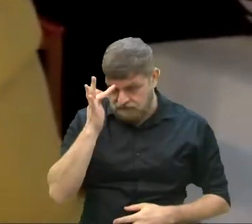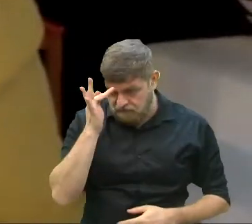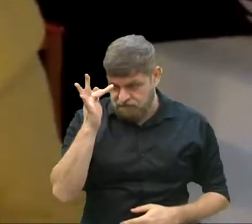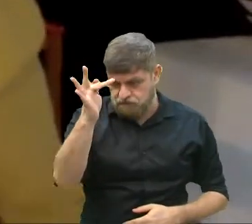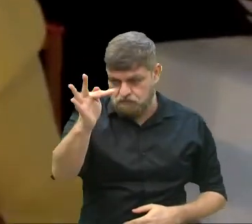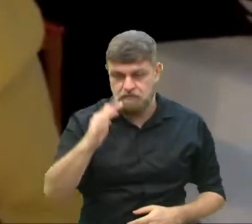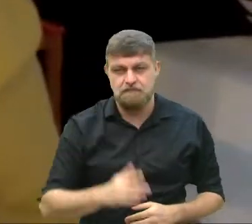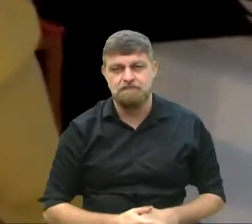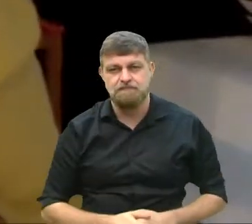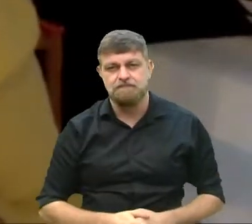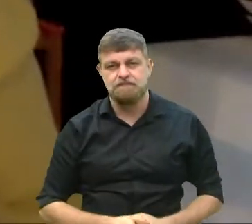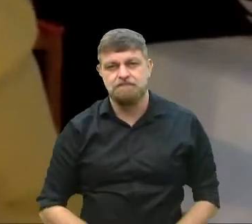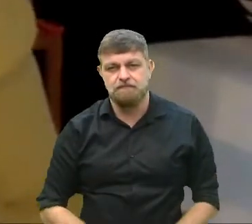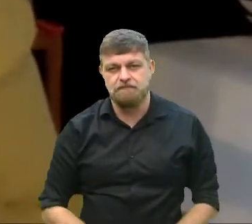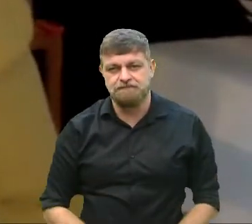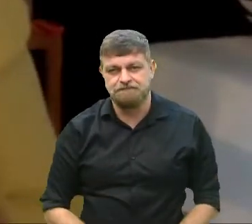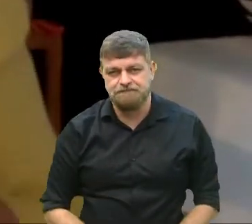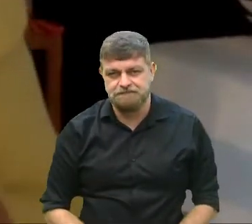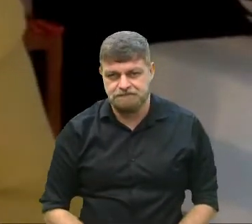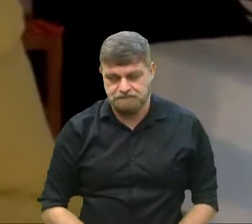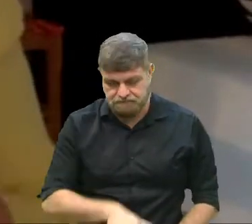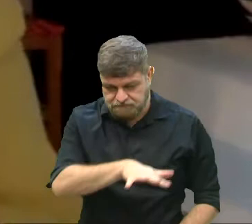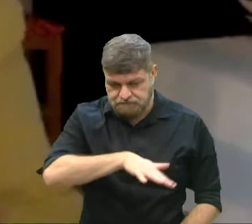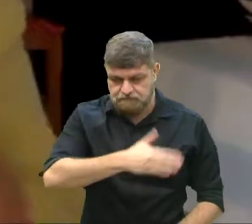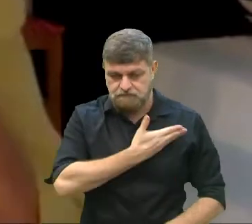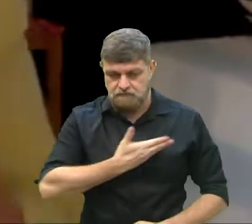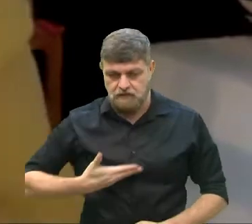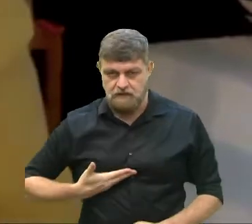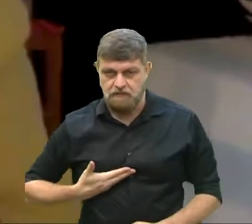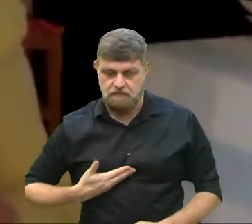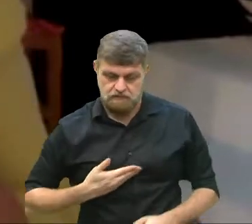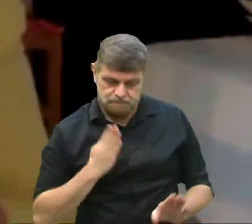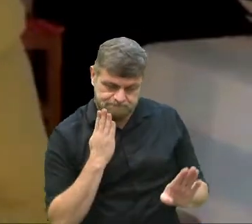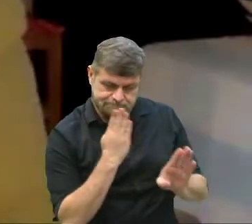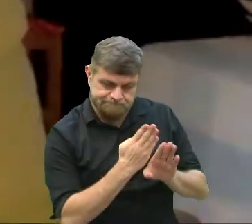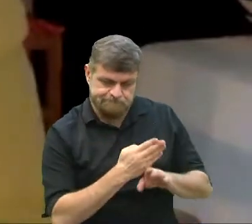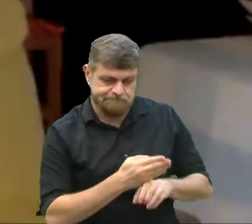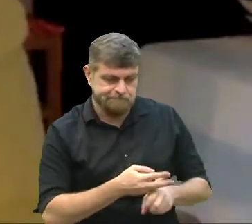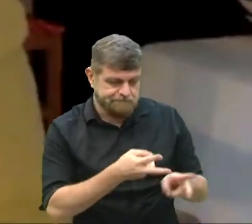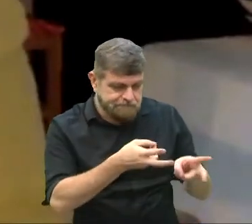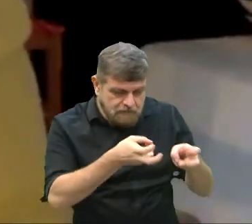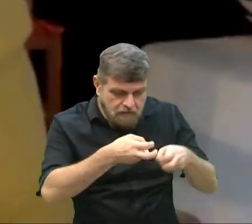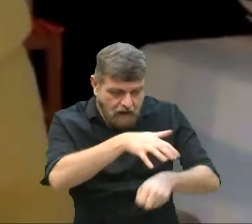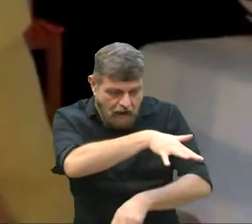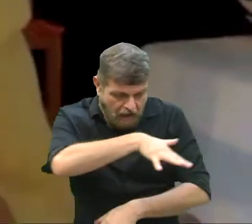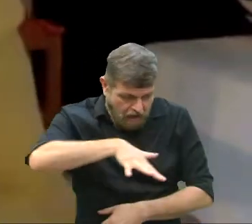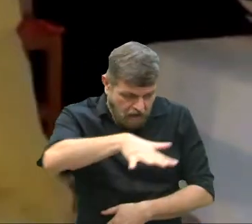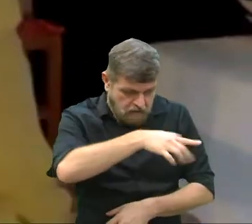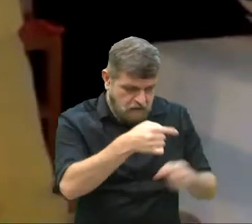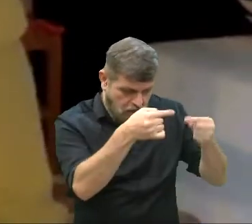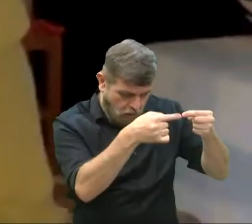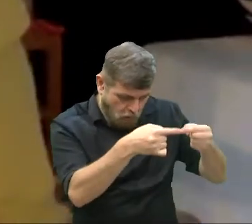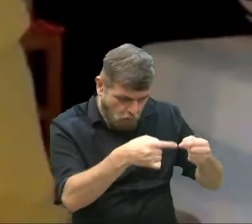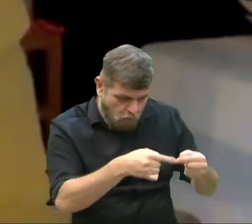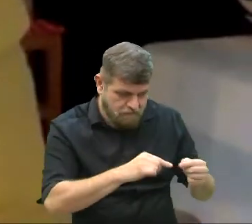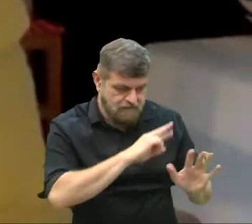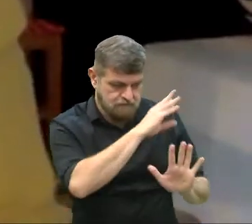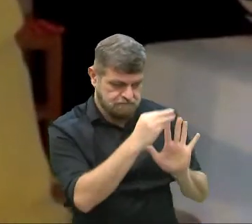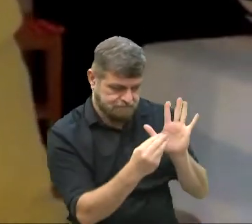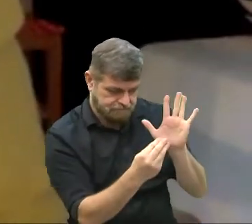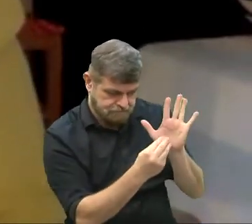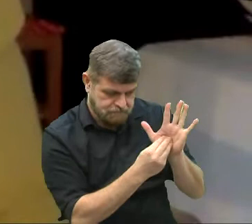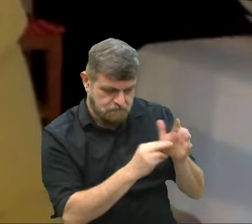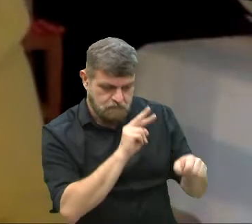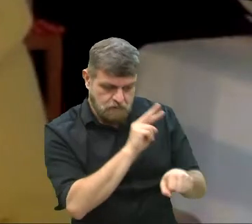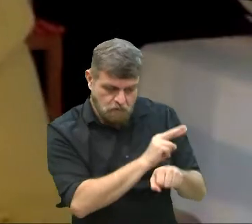Mas, então, o poder público reconhece, identifica essas áreas, reconhece essas áreas como